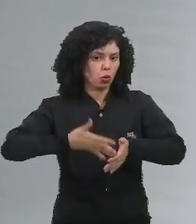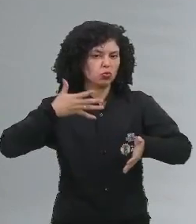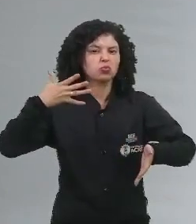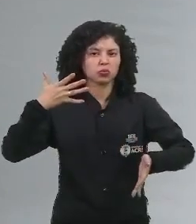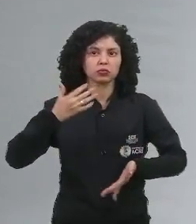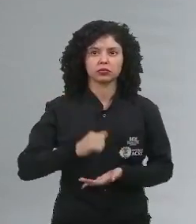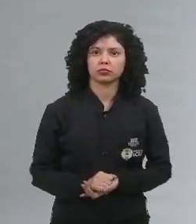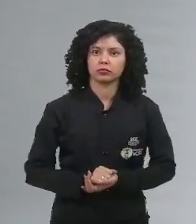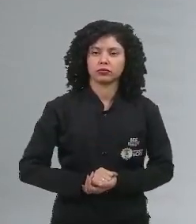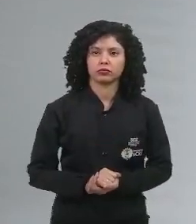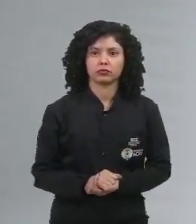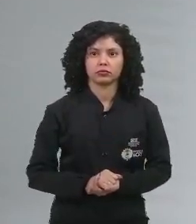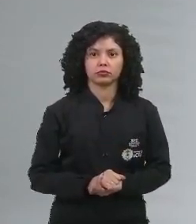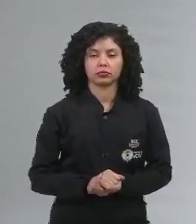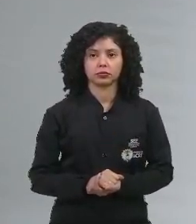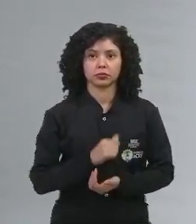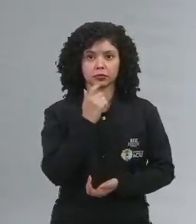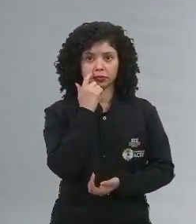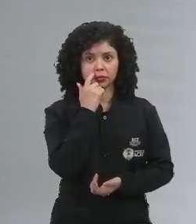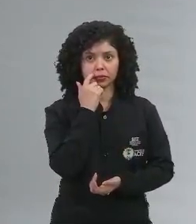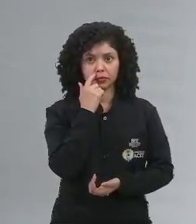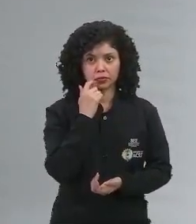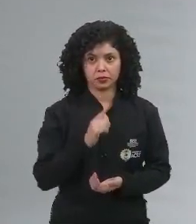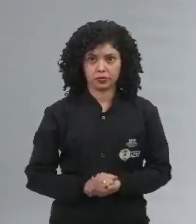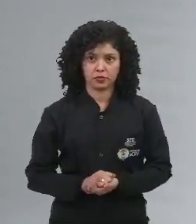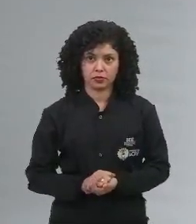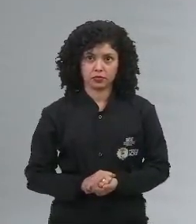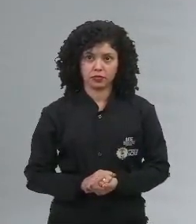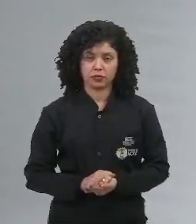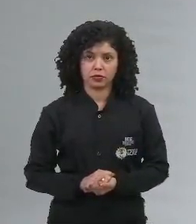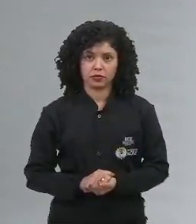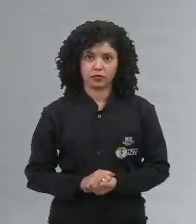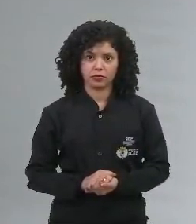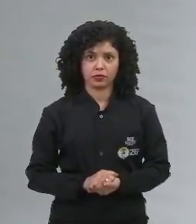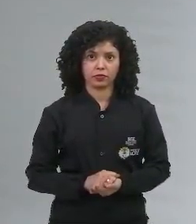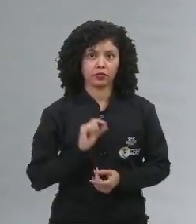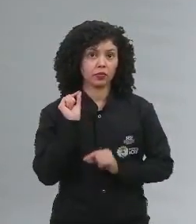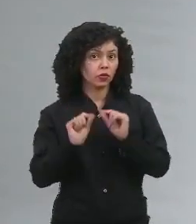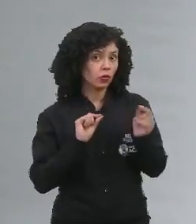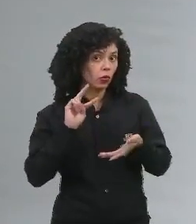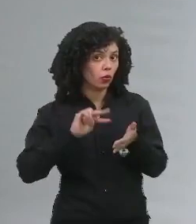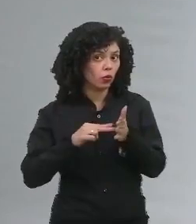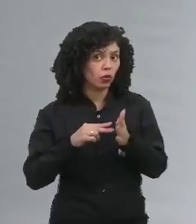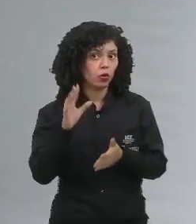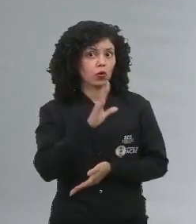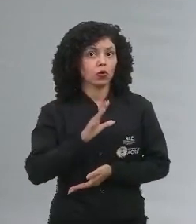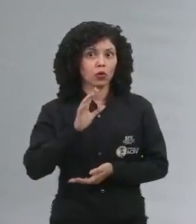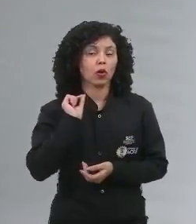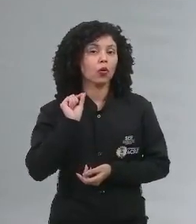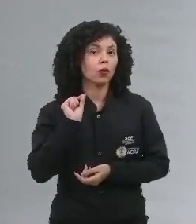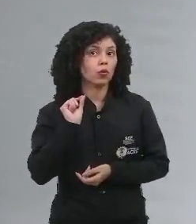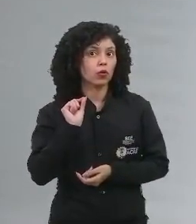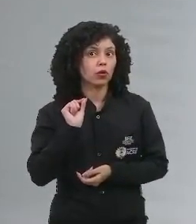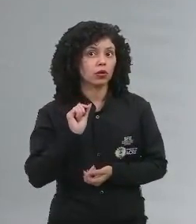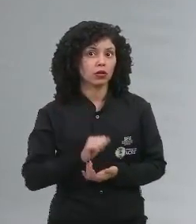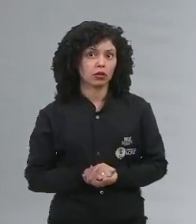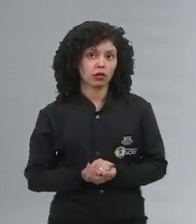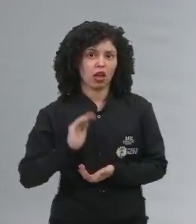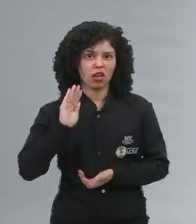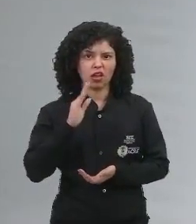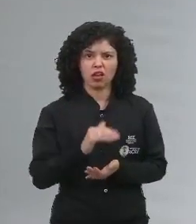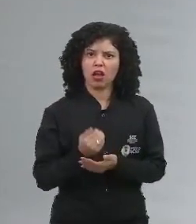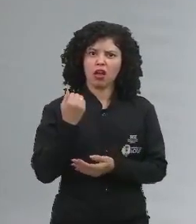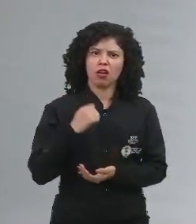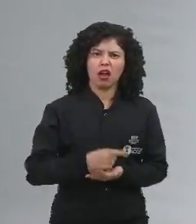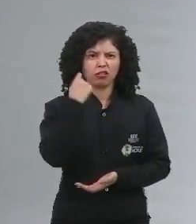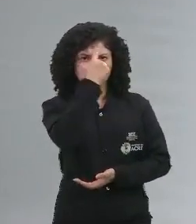estuda bastante, bué. Ter lata. Ter lata nós amamos, ter a cara de pau.